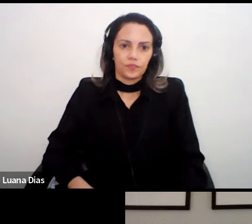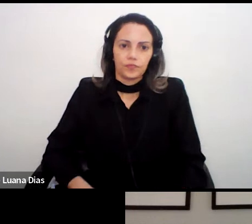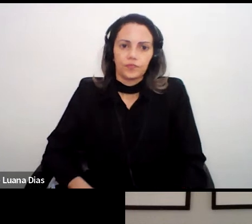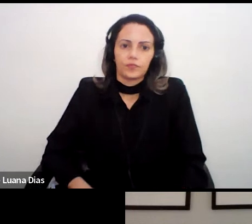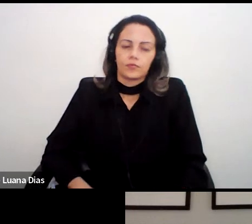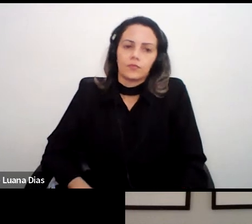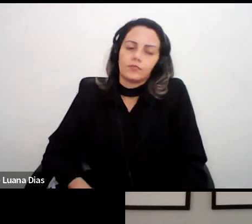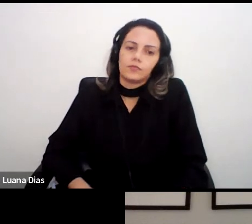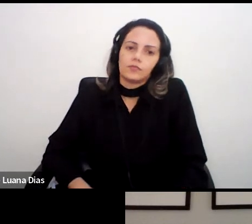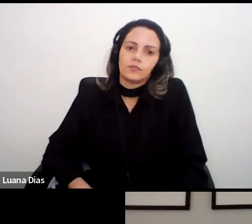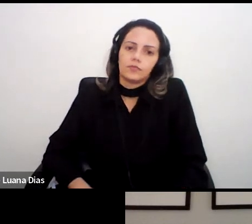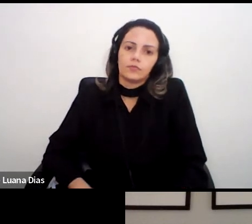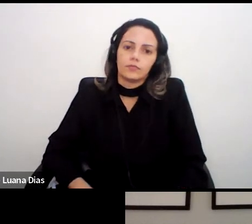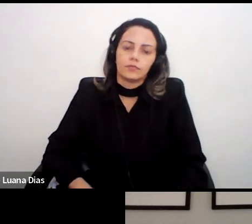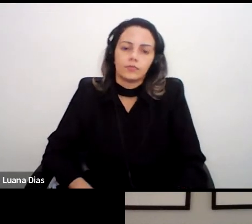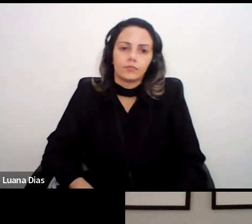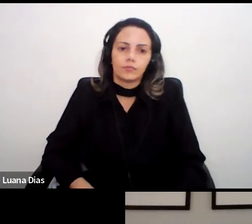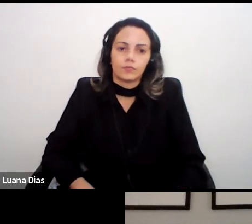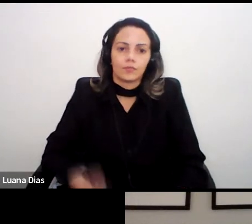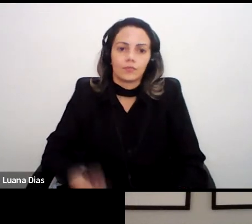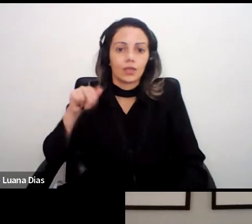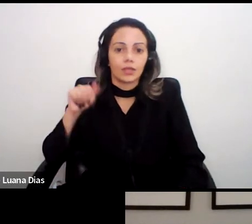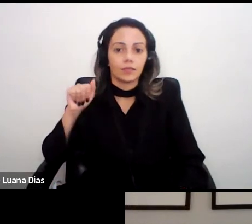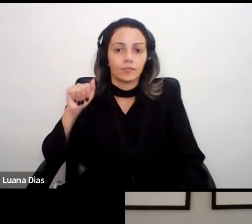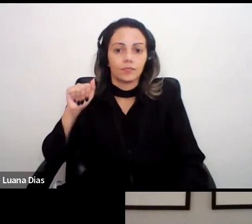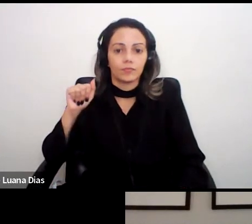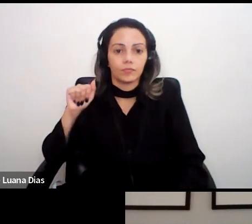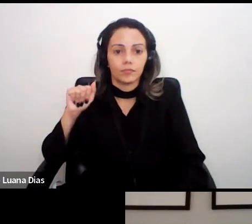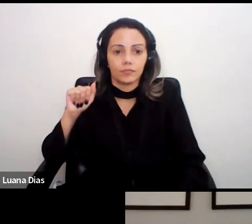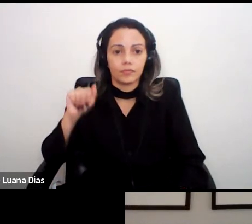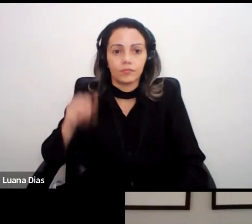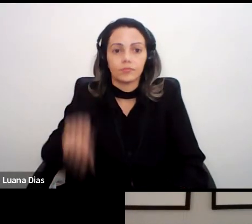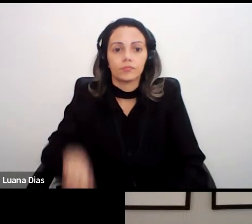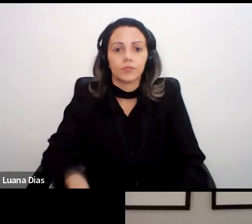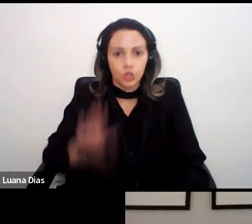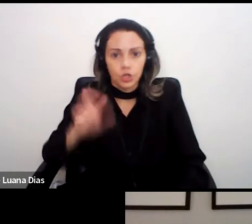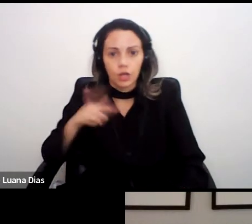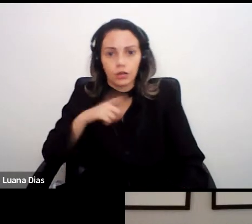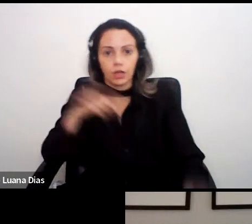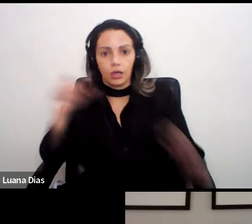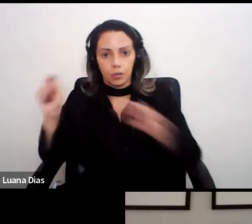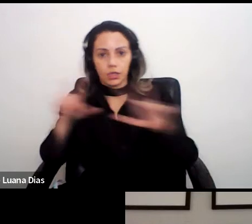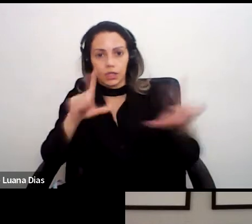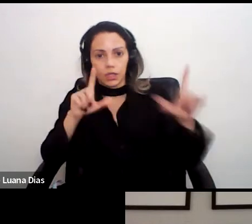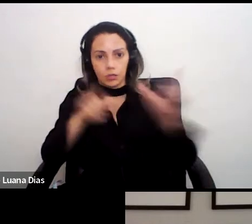Tá com... Ana, está com a apresentação aí?